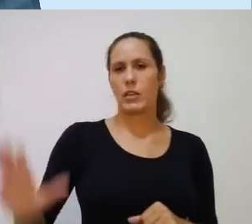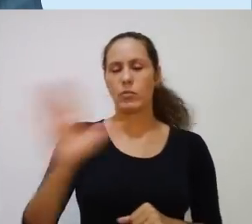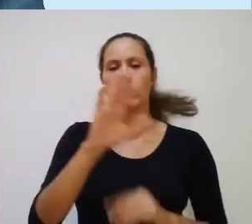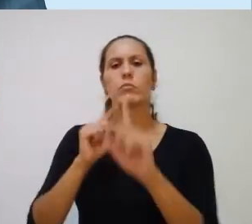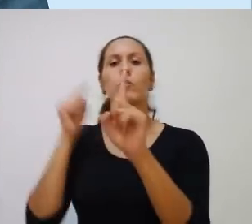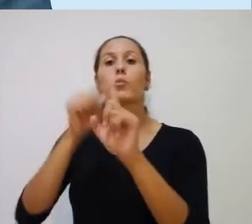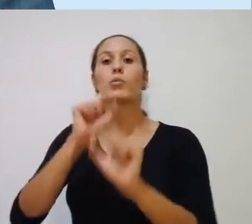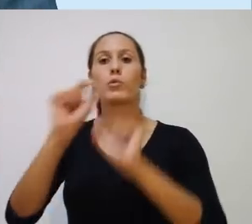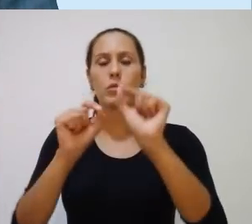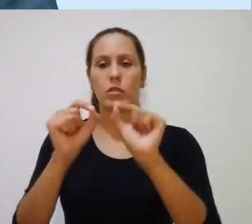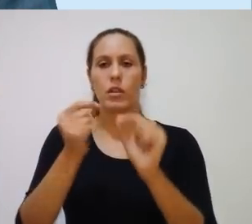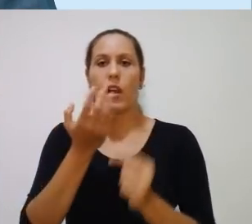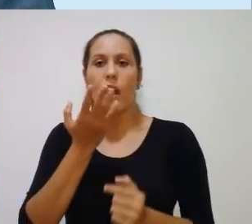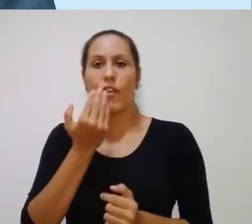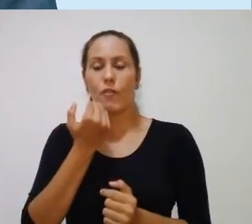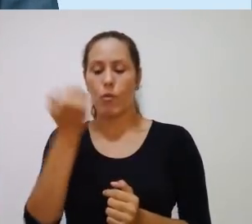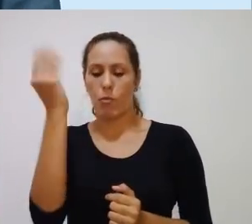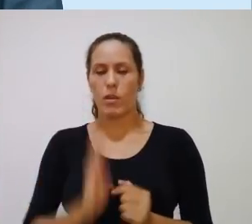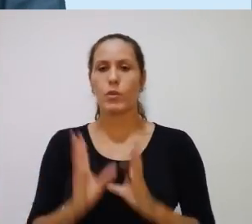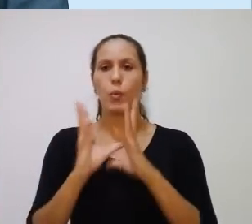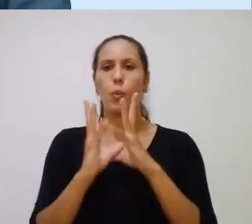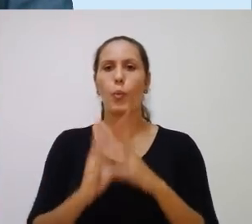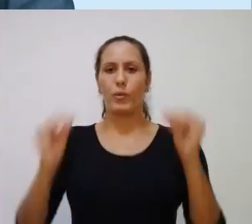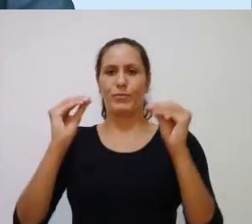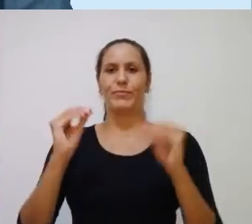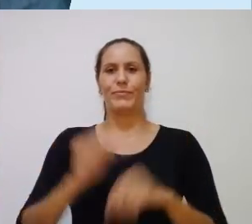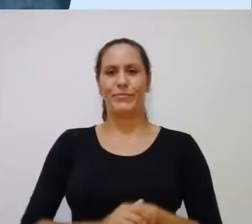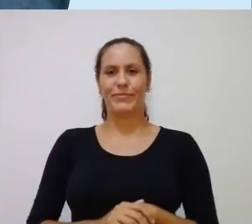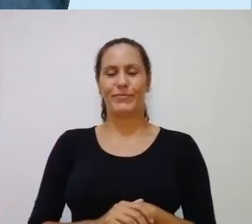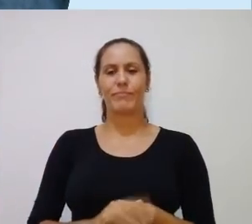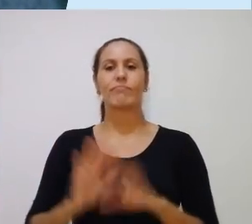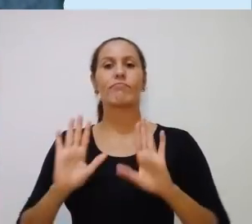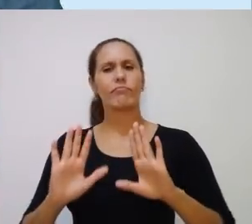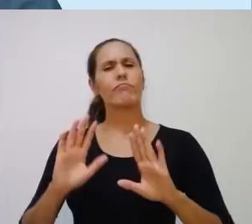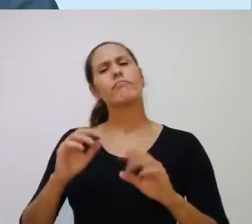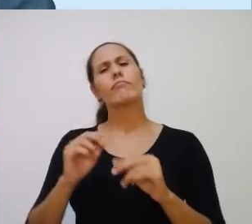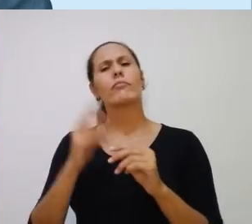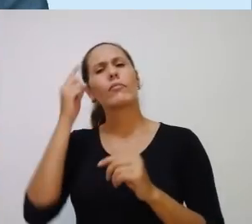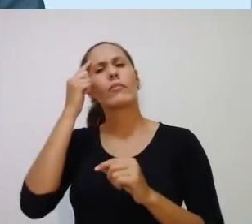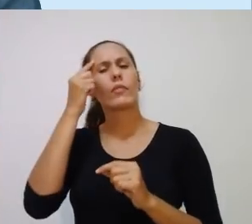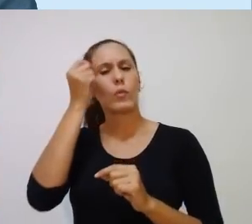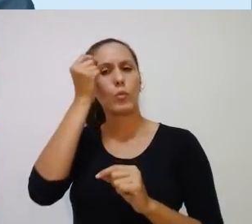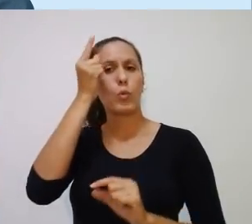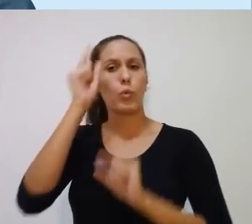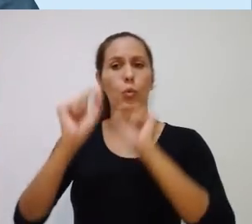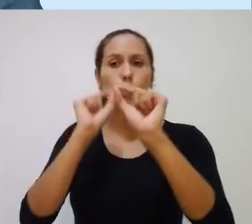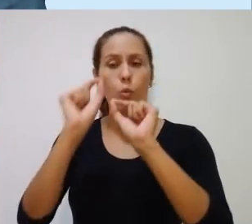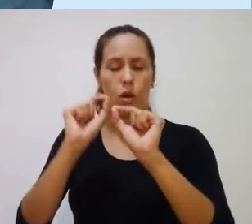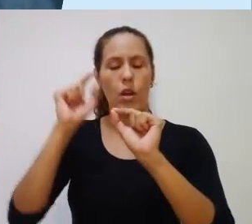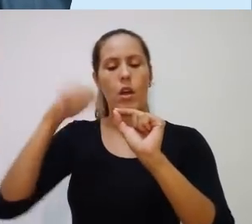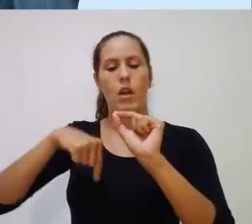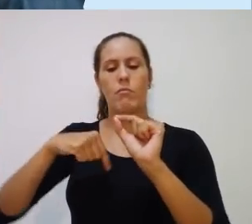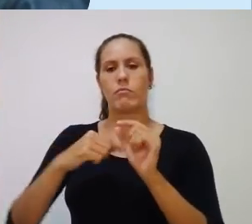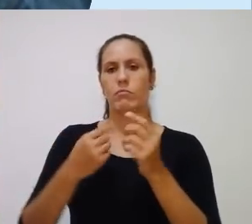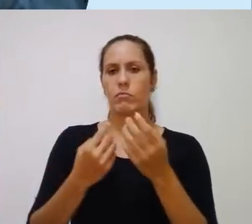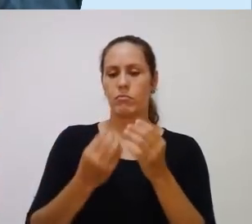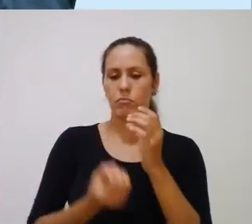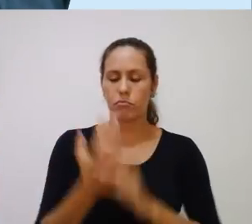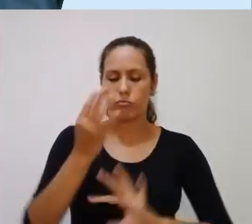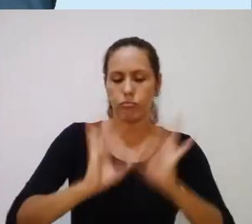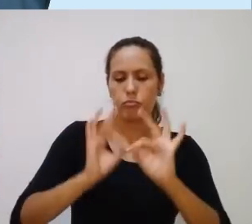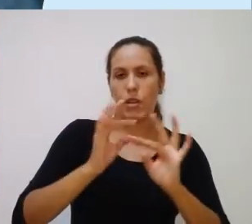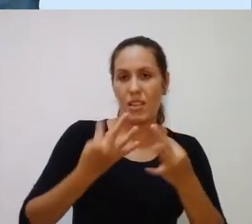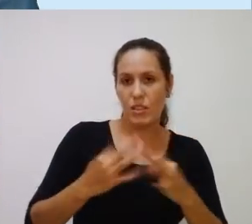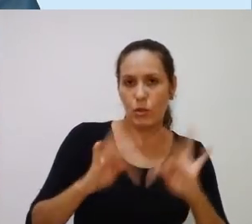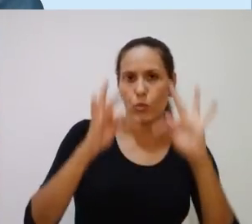combater a fome no Brasil. E tecnologia, a ideia era desenvolver tecnologias para combater essa fome. E o